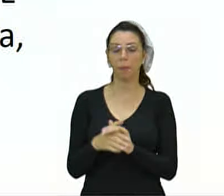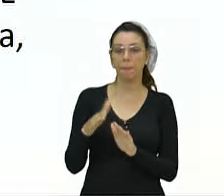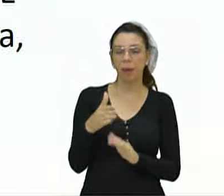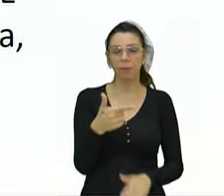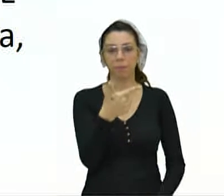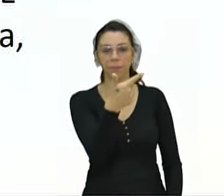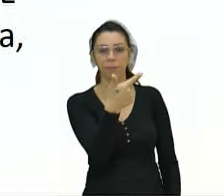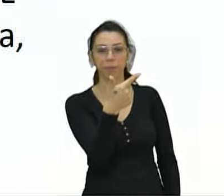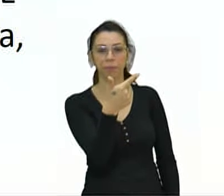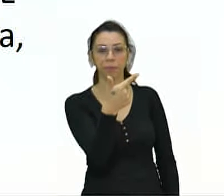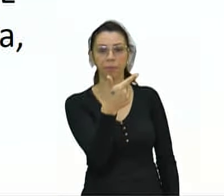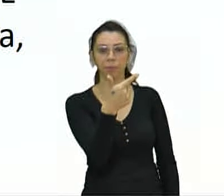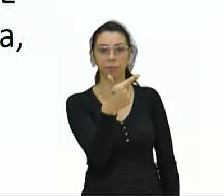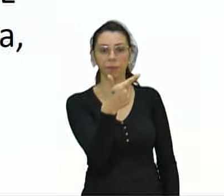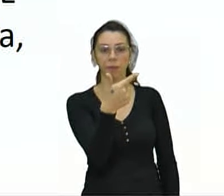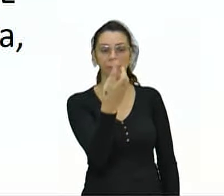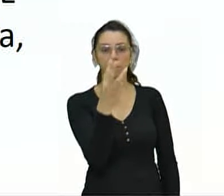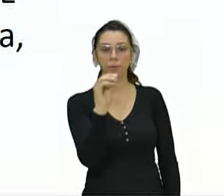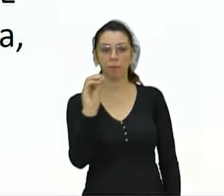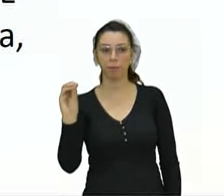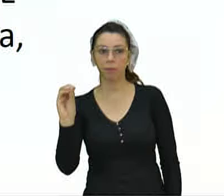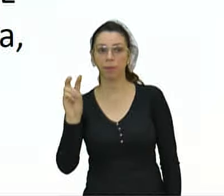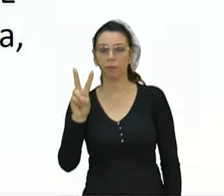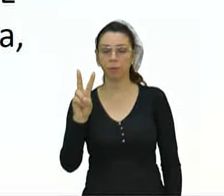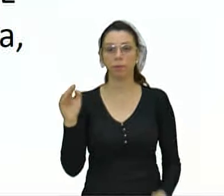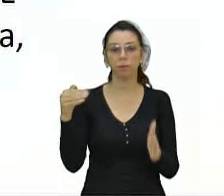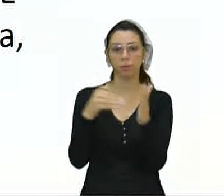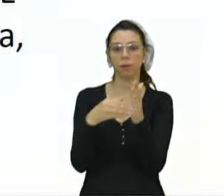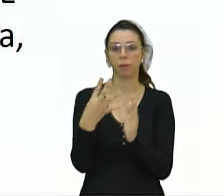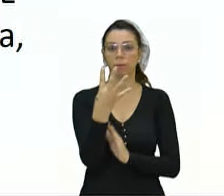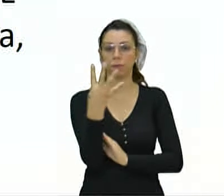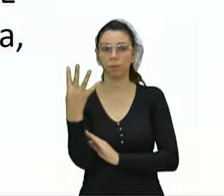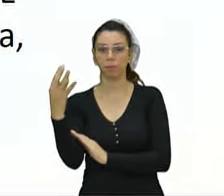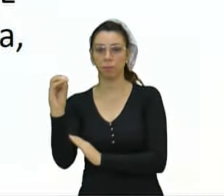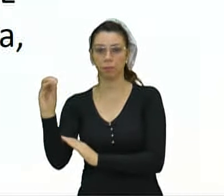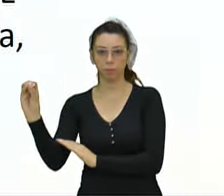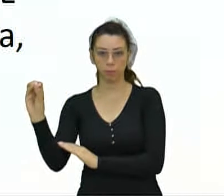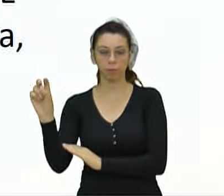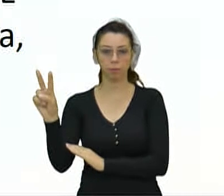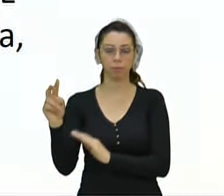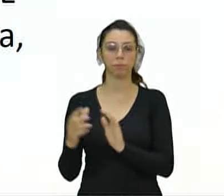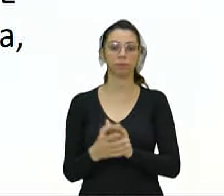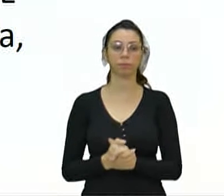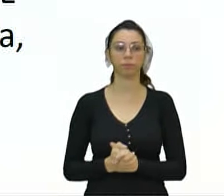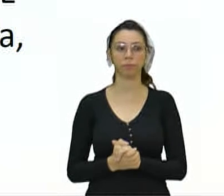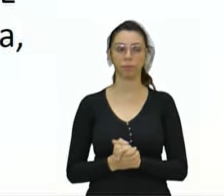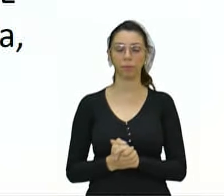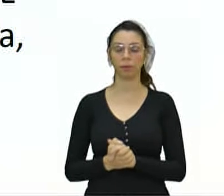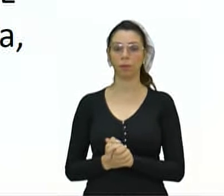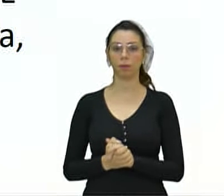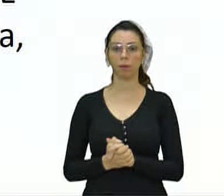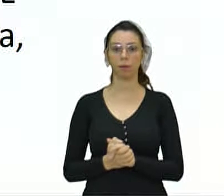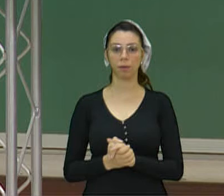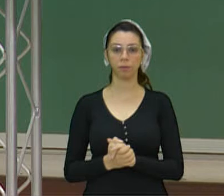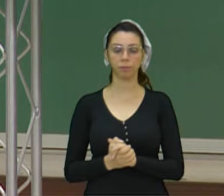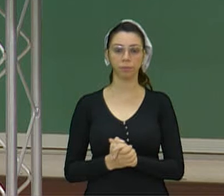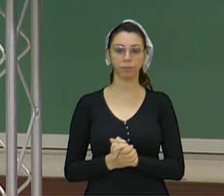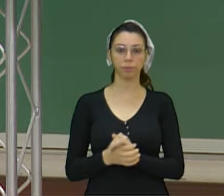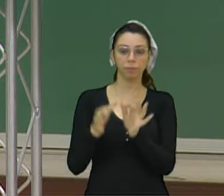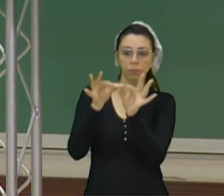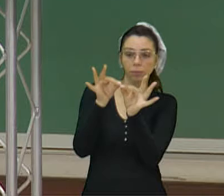2.300 volts a 44.000 volts, localizada a uma altura inferior, no caso, uma altura inferior em